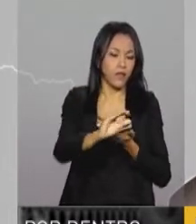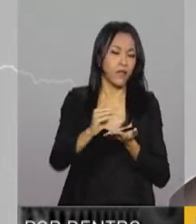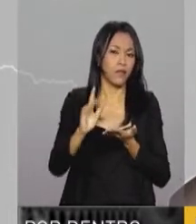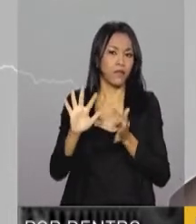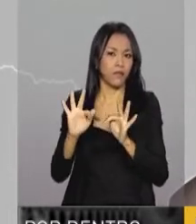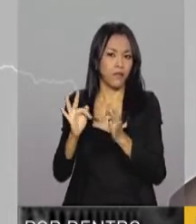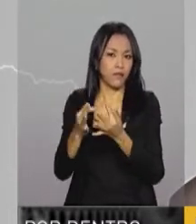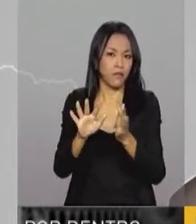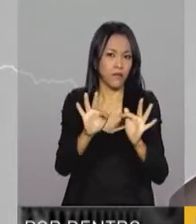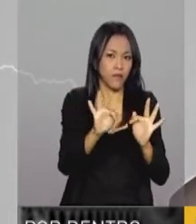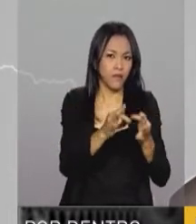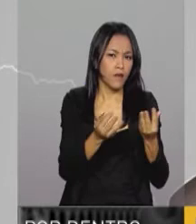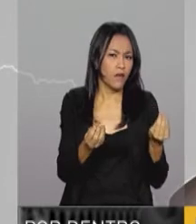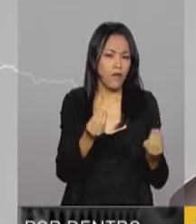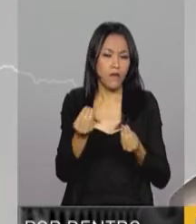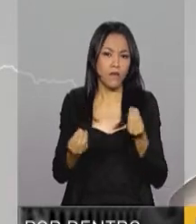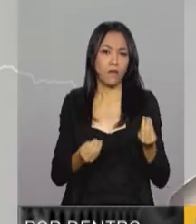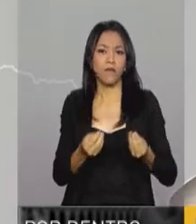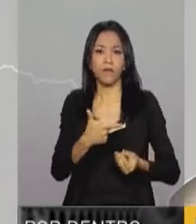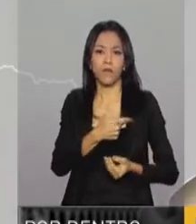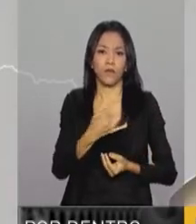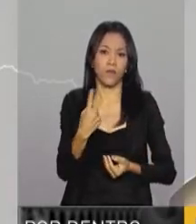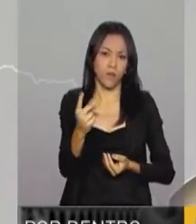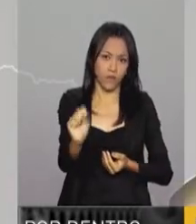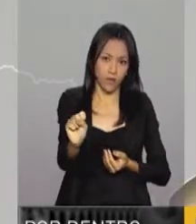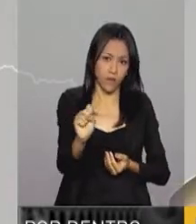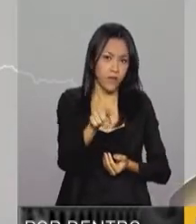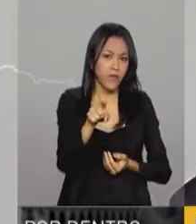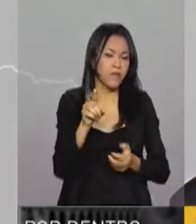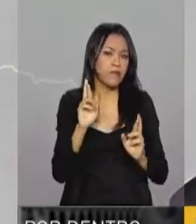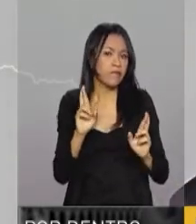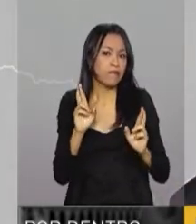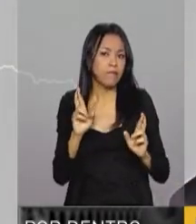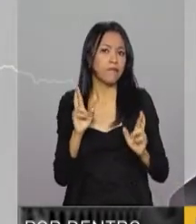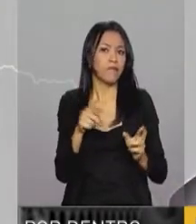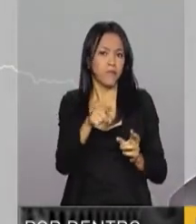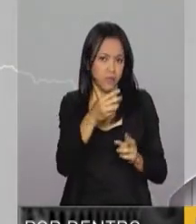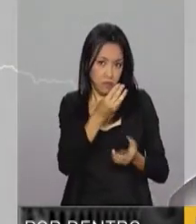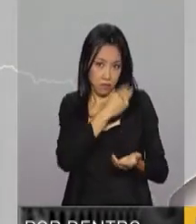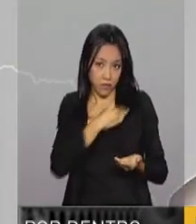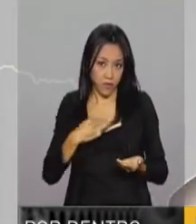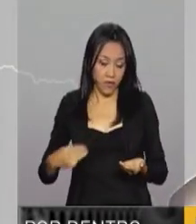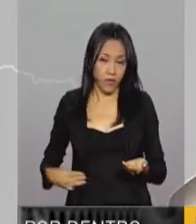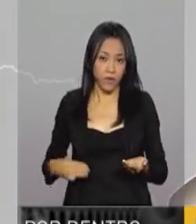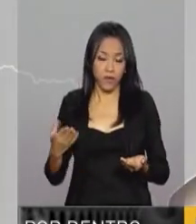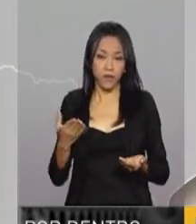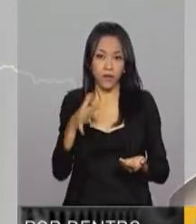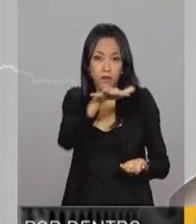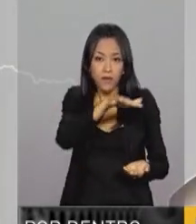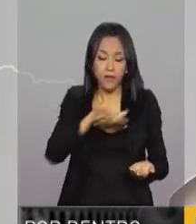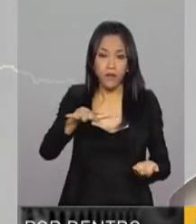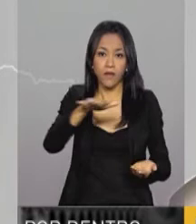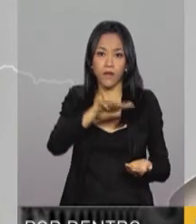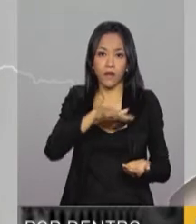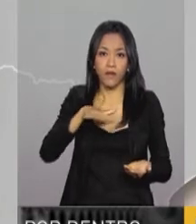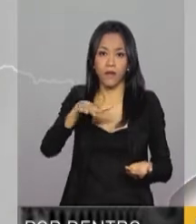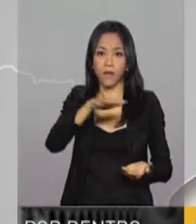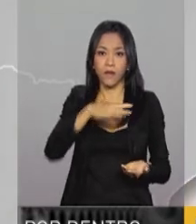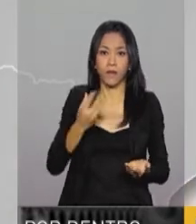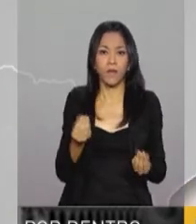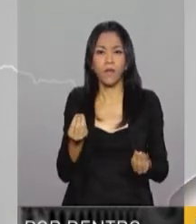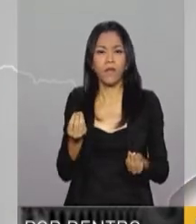considerado dizer qual é a expectativa do senhor como ministro da qualidade é muito setor é de implantar